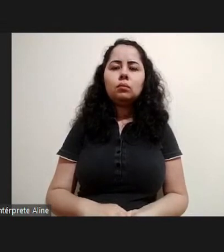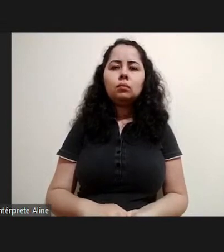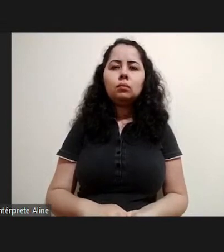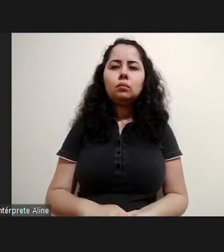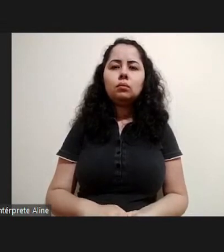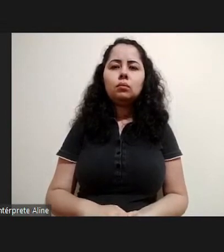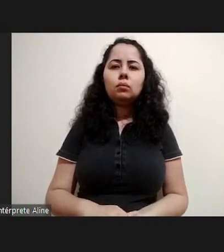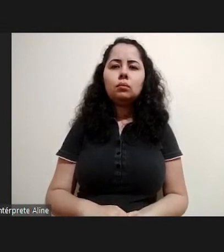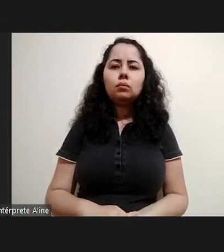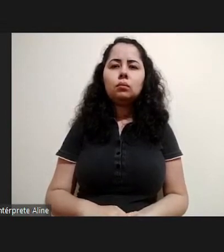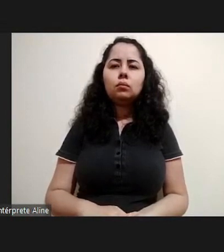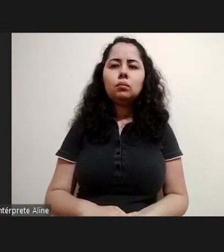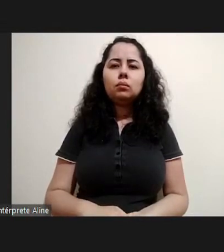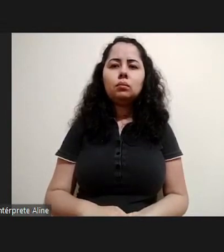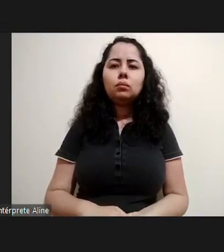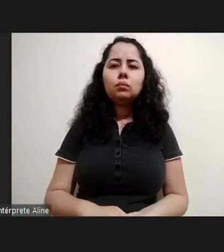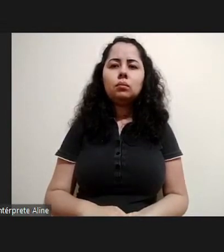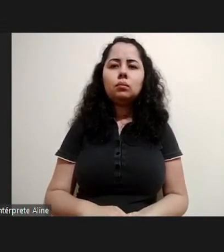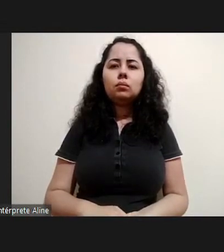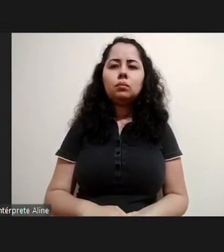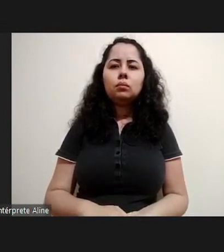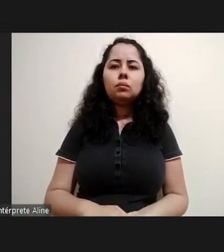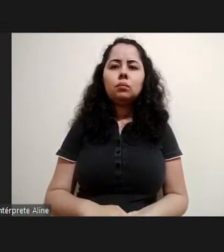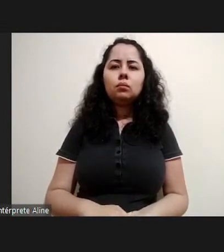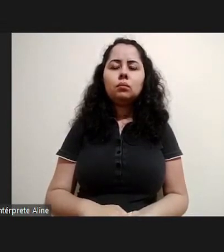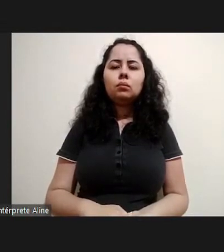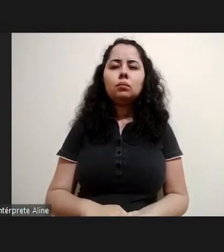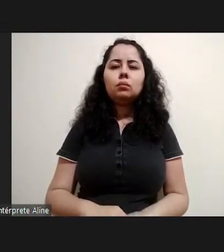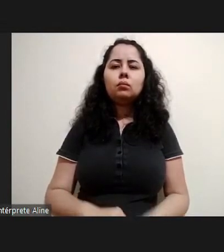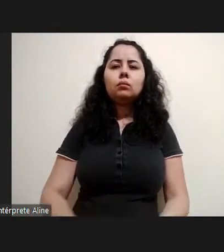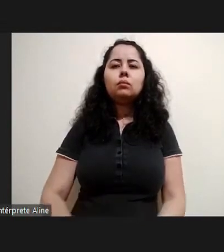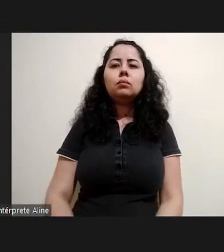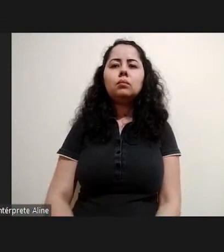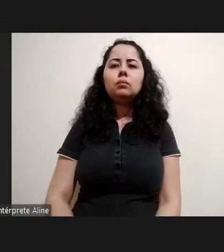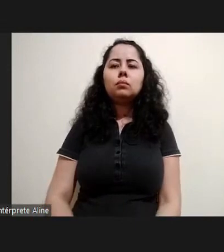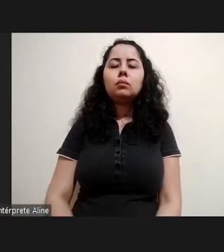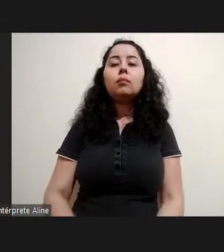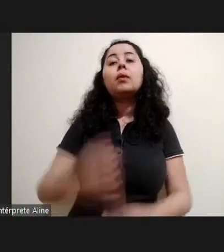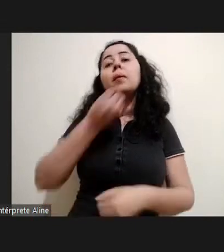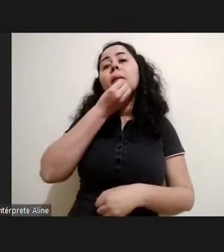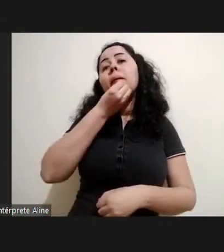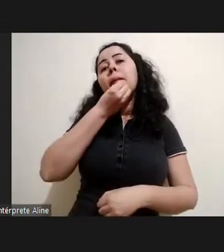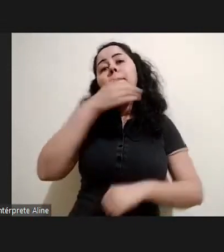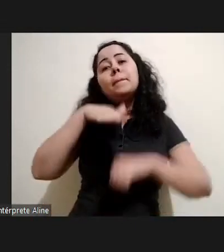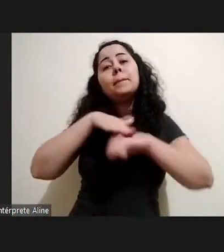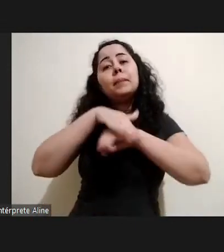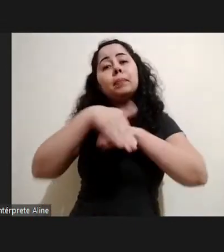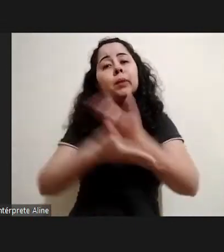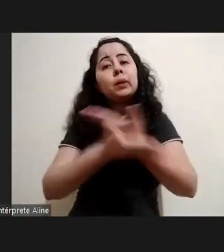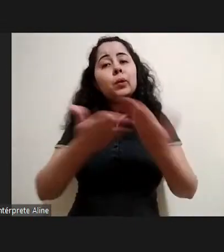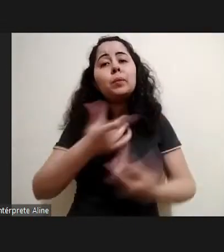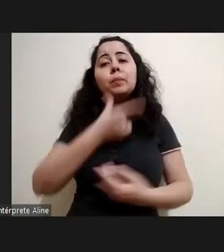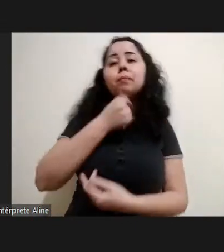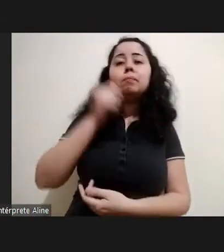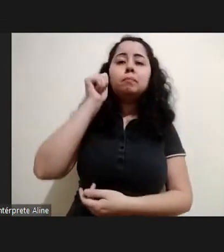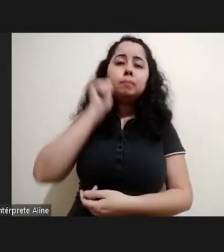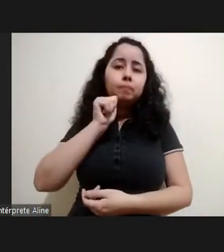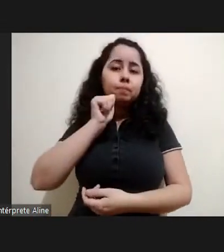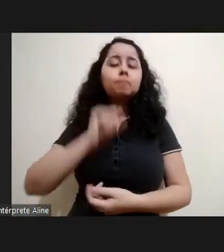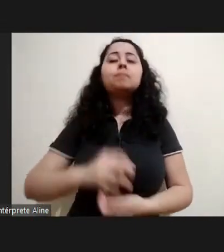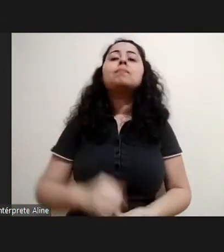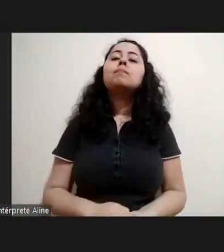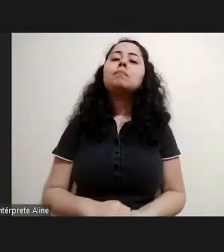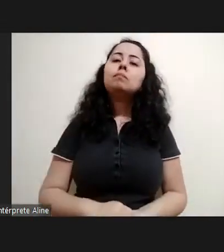Boa noite a todas e todos.